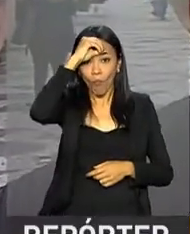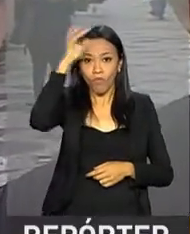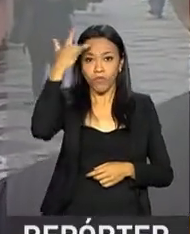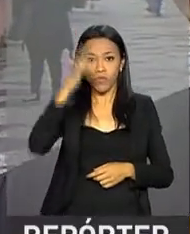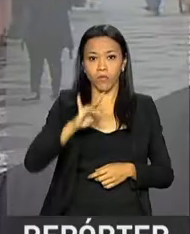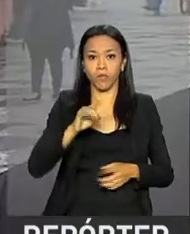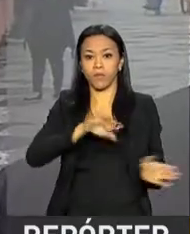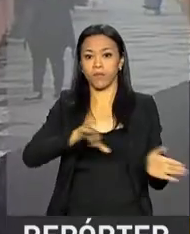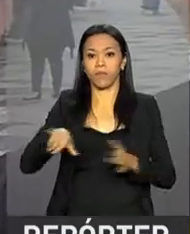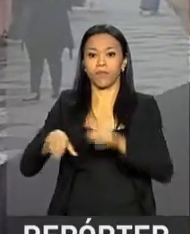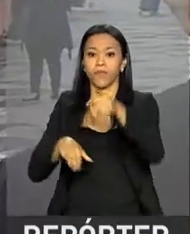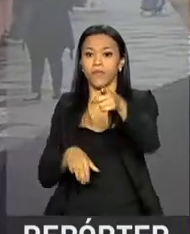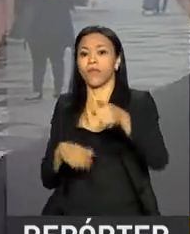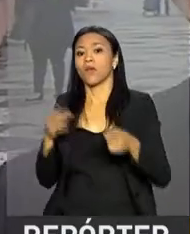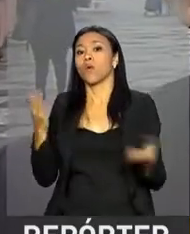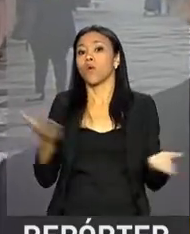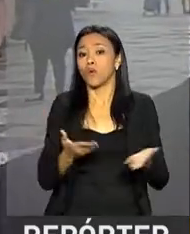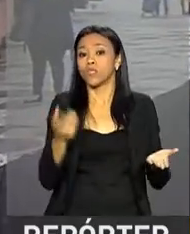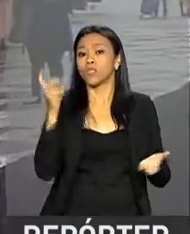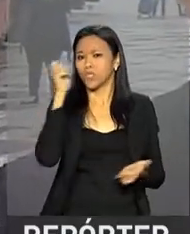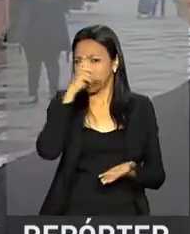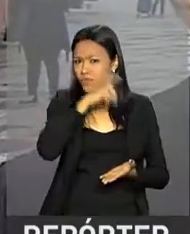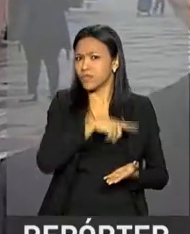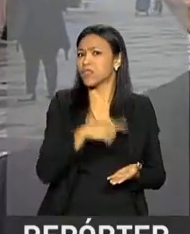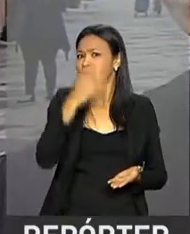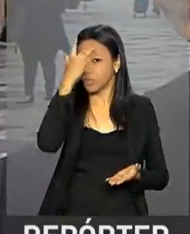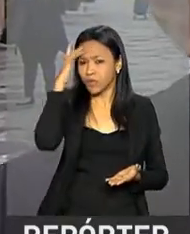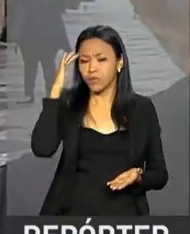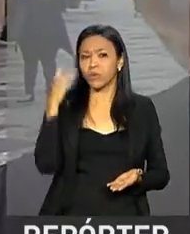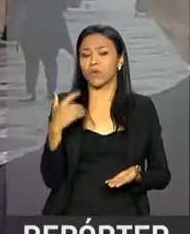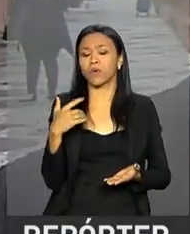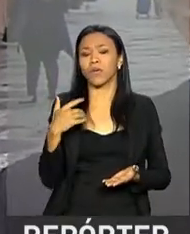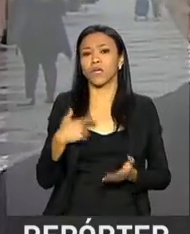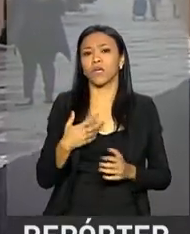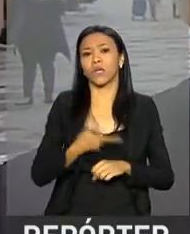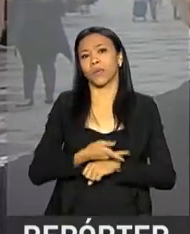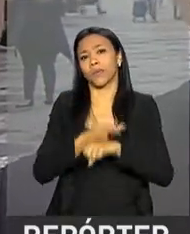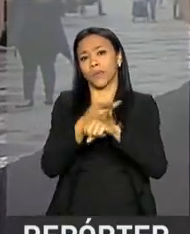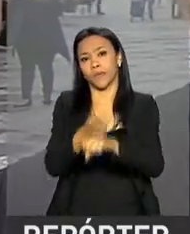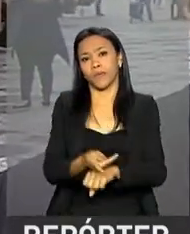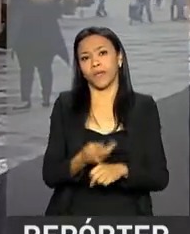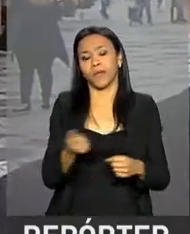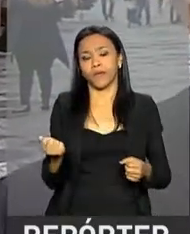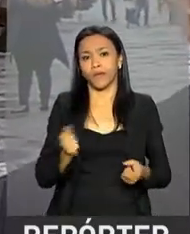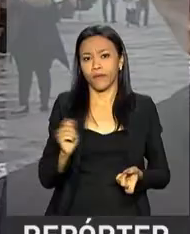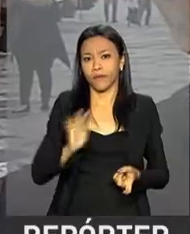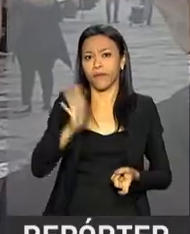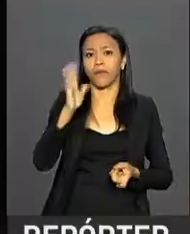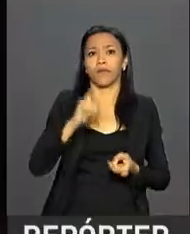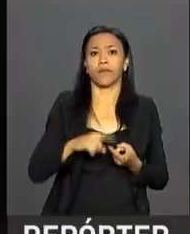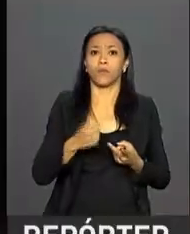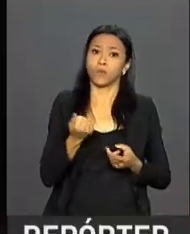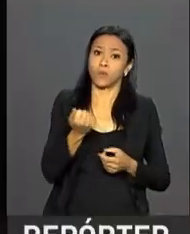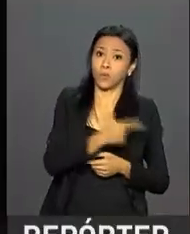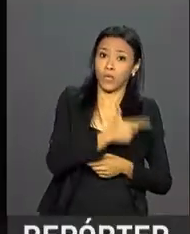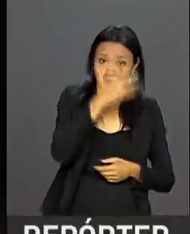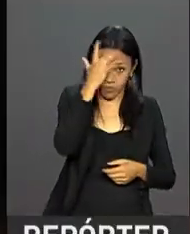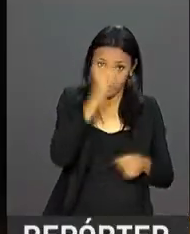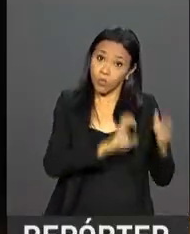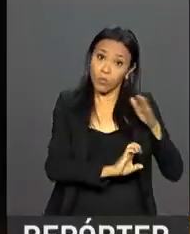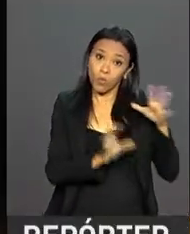máximo para você fazer um plano de saúde de pessoa física. É dificuldade, são muito mais caros do que pessoa jurídica. A minha